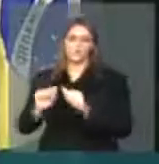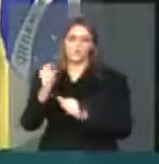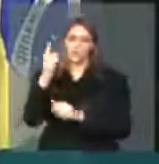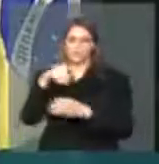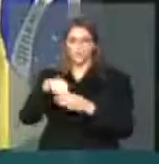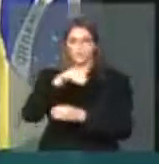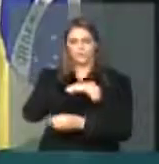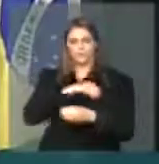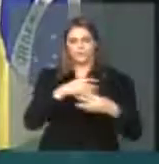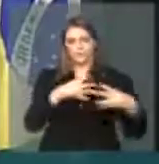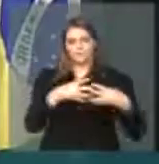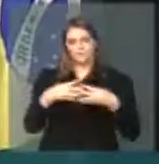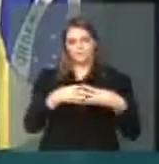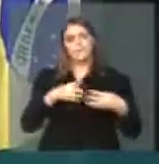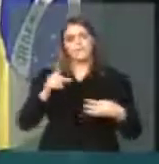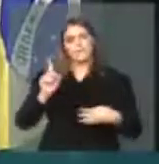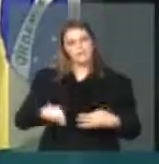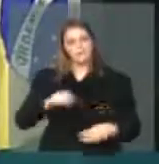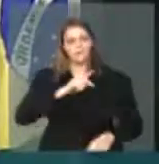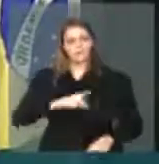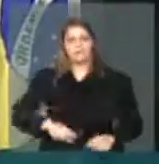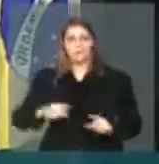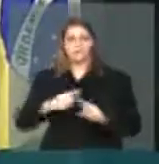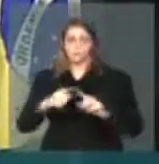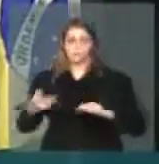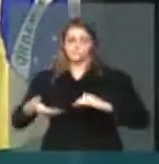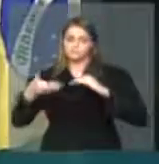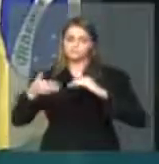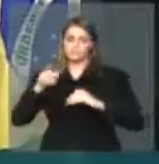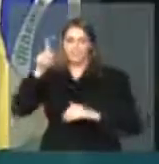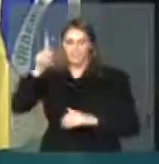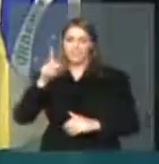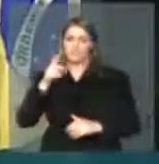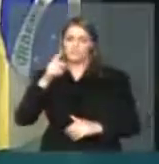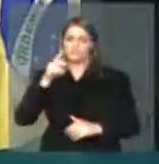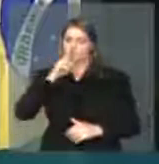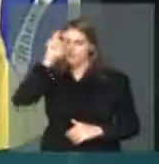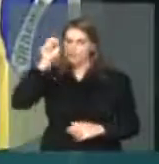é presidencialista porque tem um parlamento forte, porque